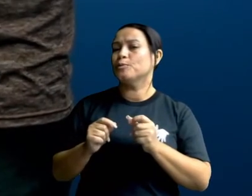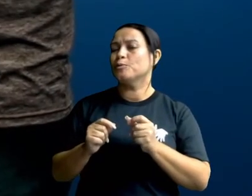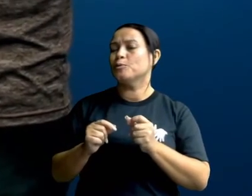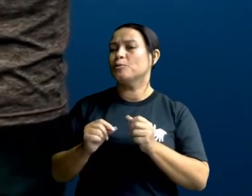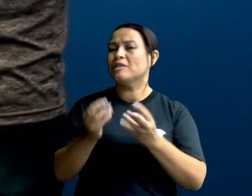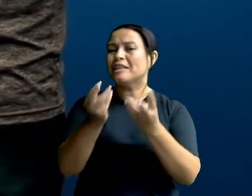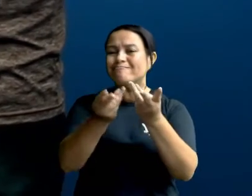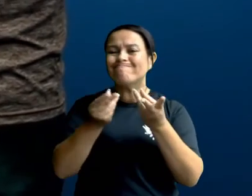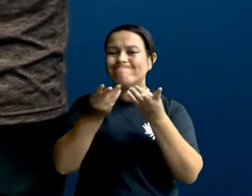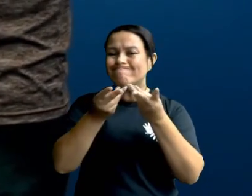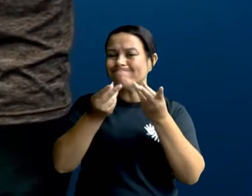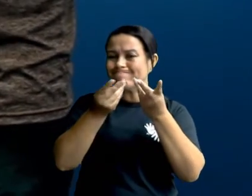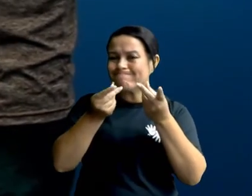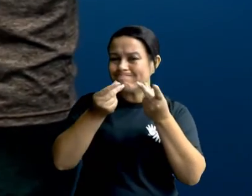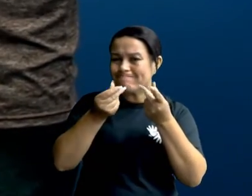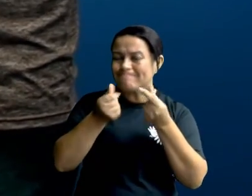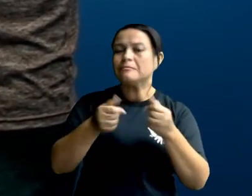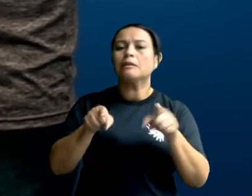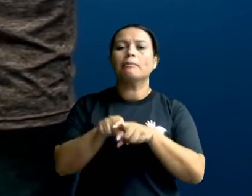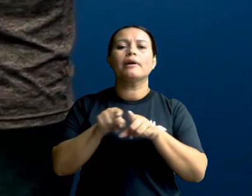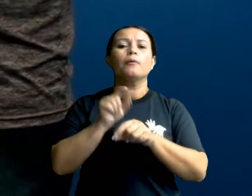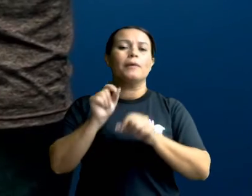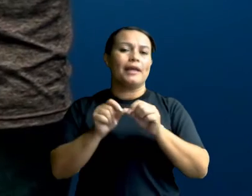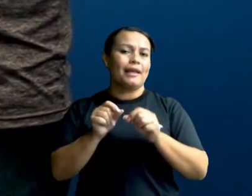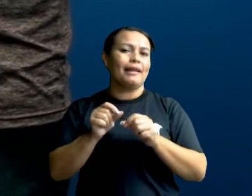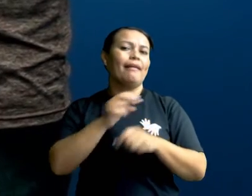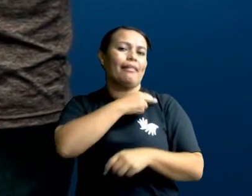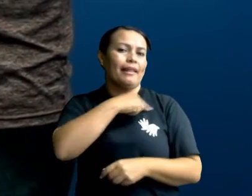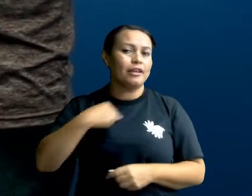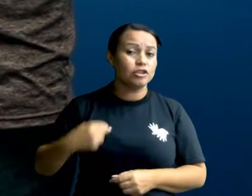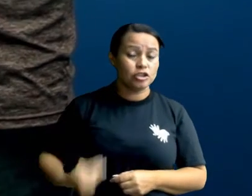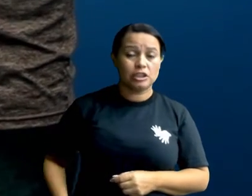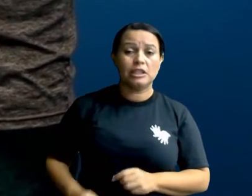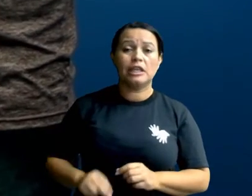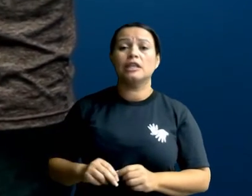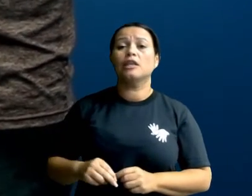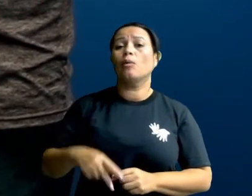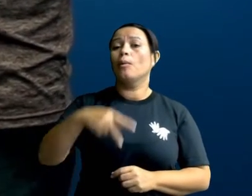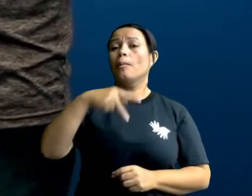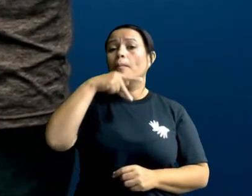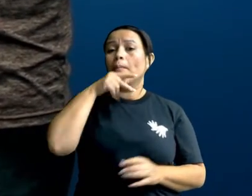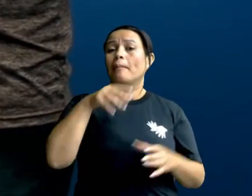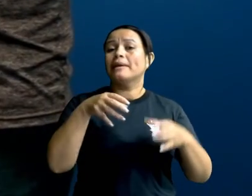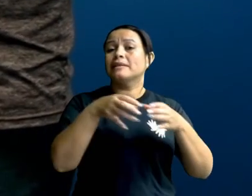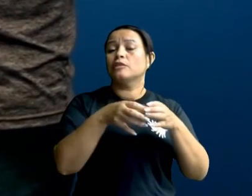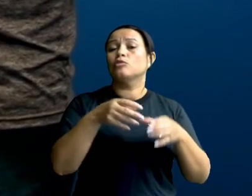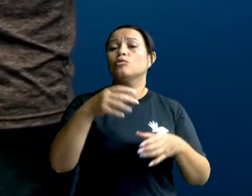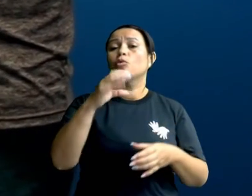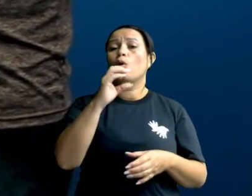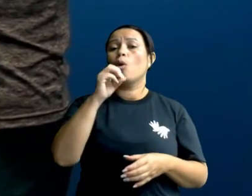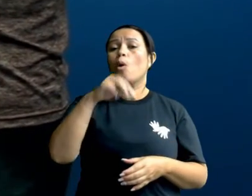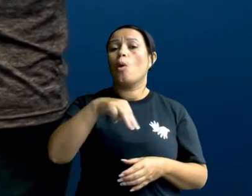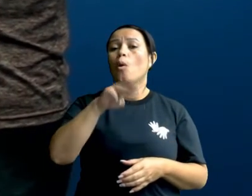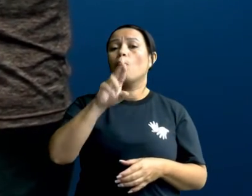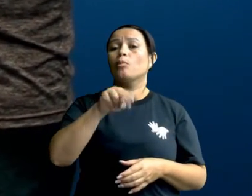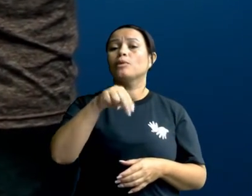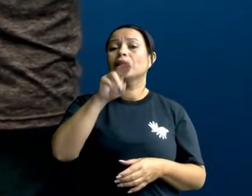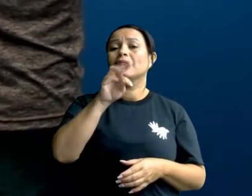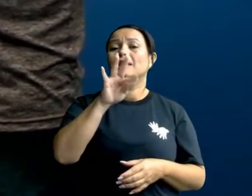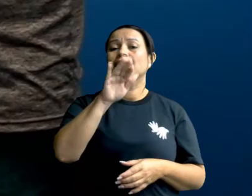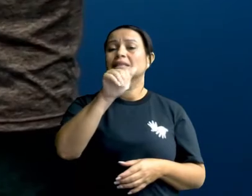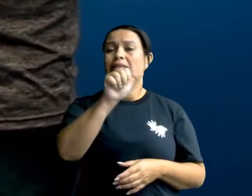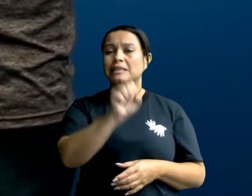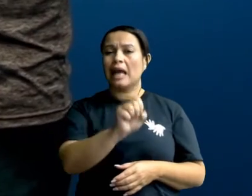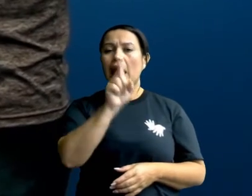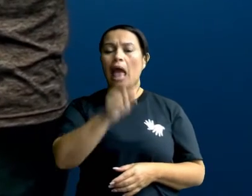muito a desejar na China, O Partido Comunista ele é muito opressor e ele